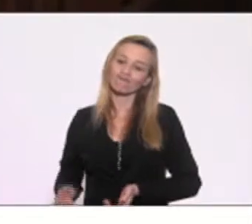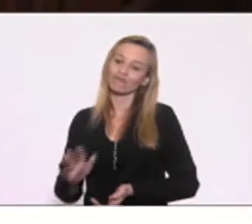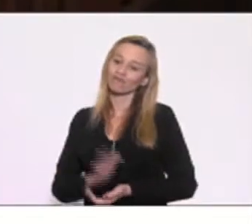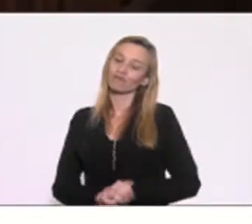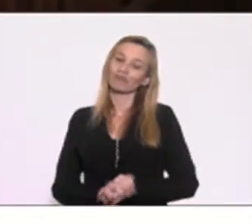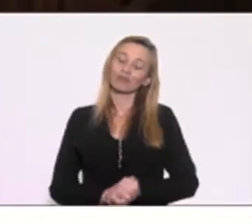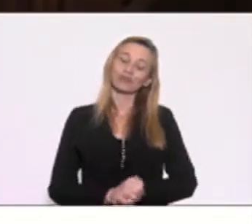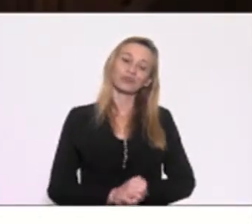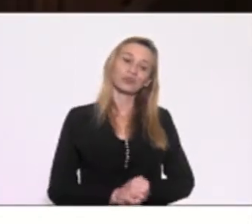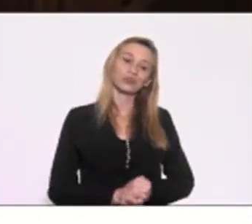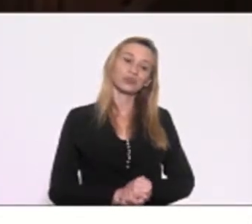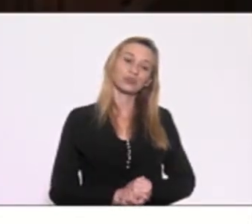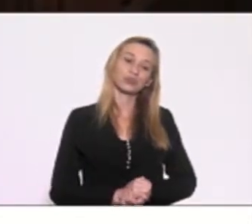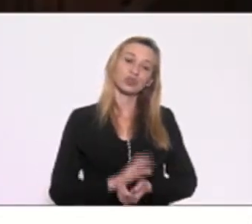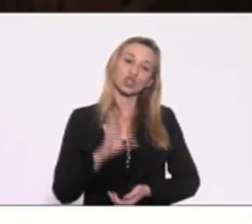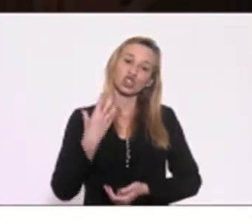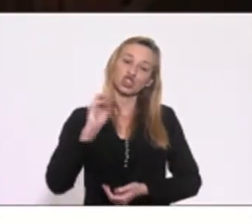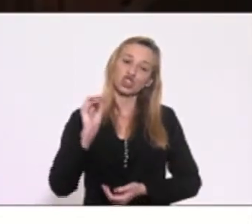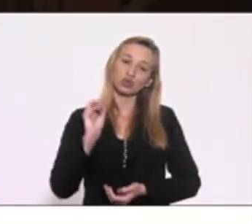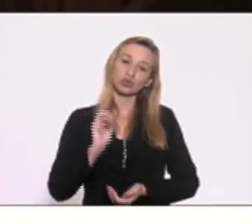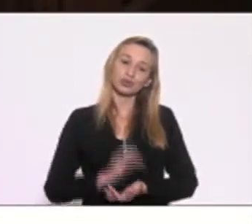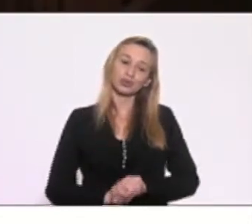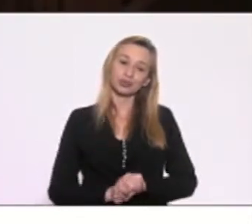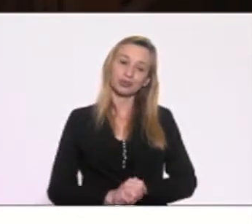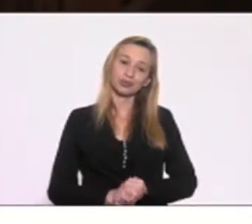interino, Chico Machado,